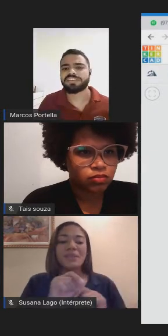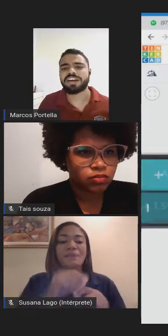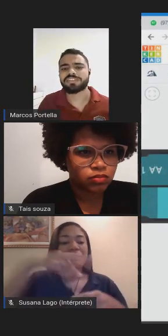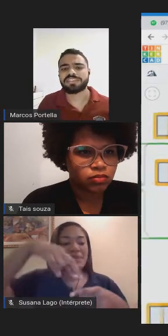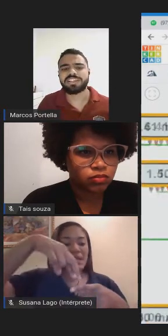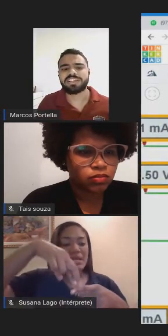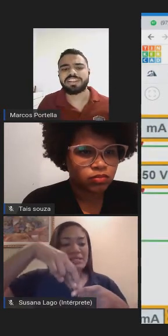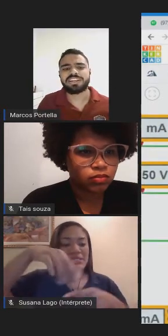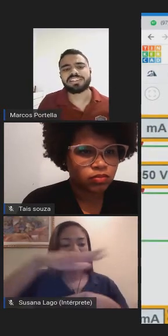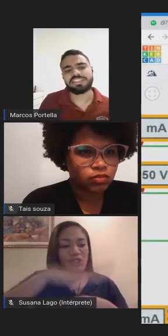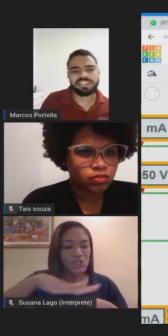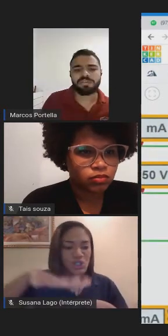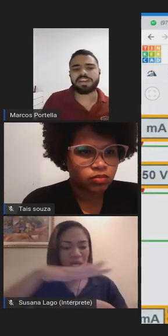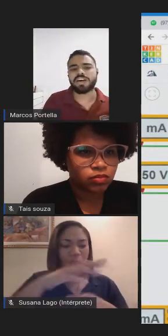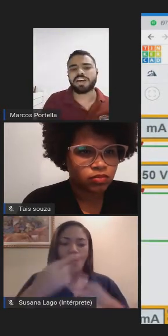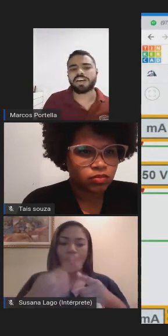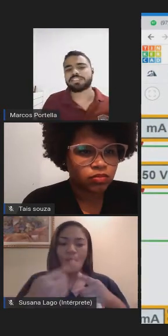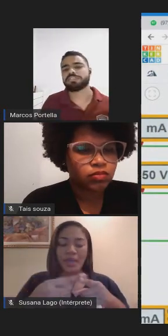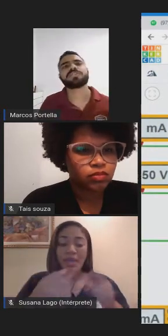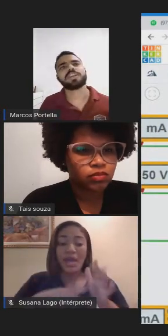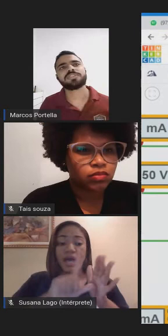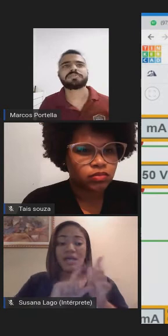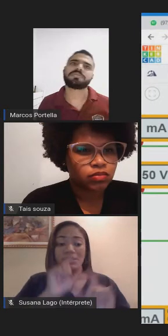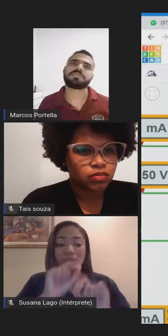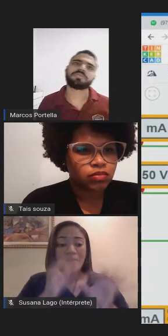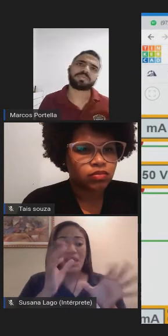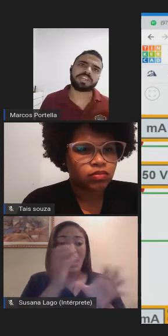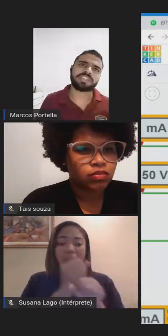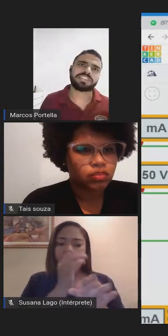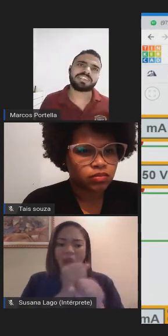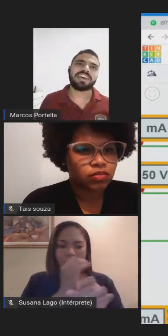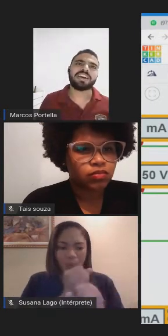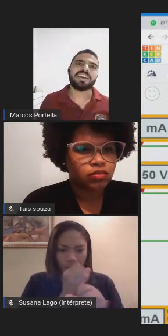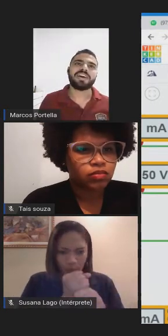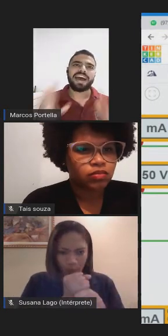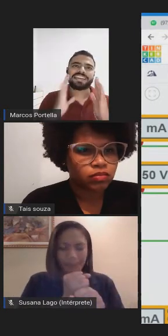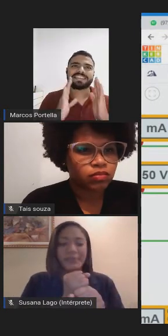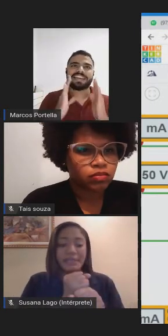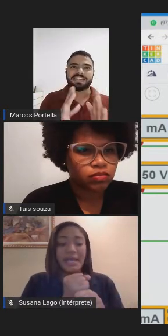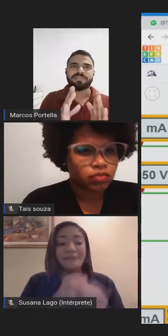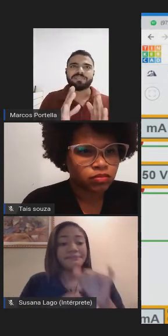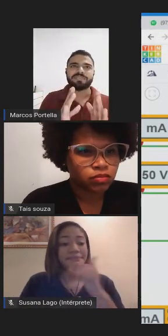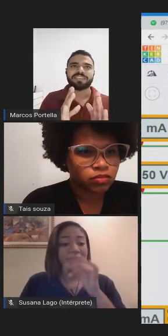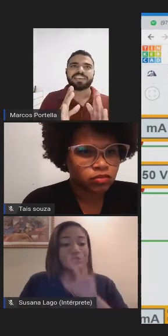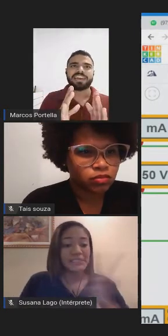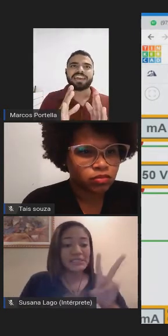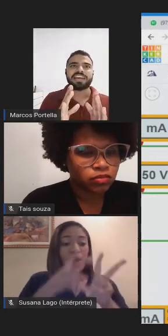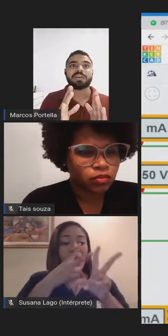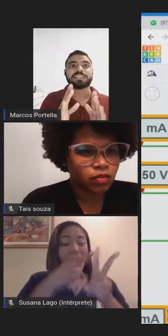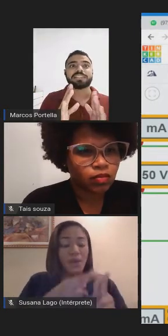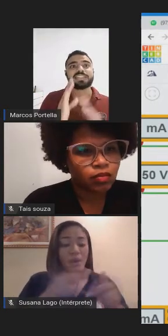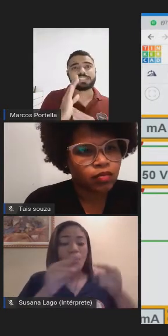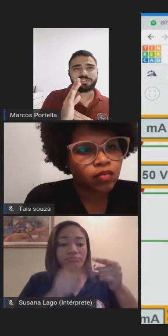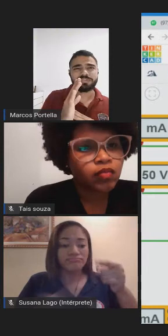devido àquele velho cálculo, né? Que tensão é igual a resistência vezes corrente, ou seja, a resistência